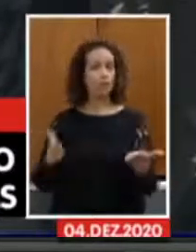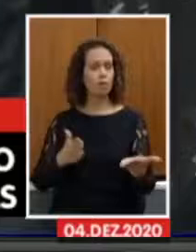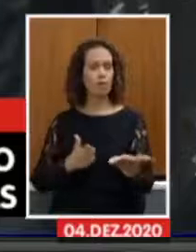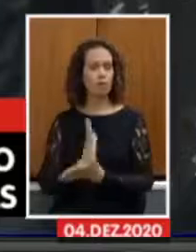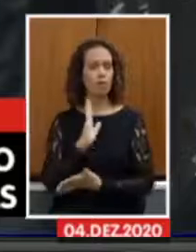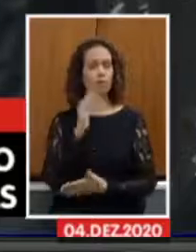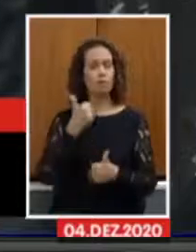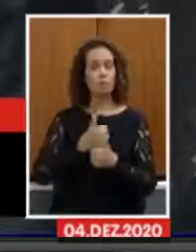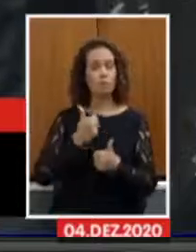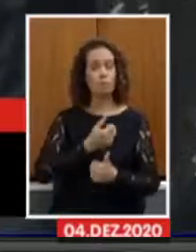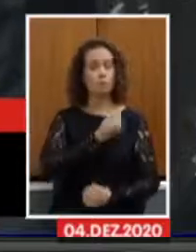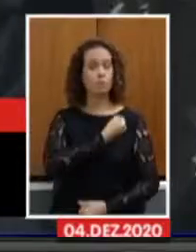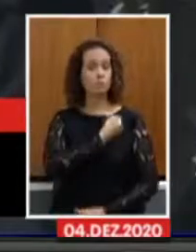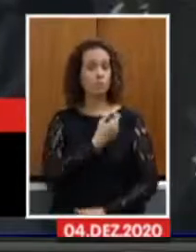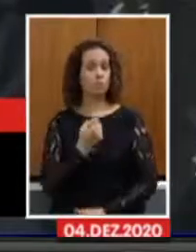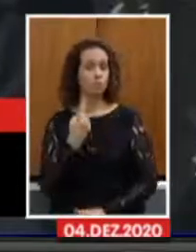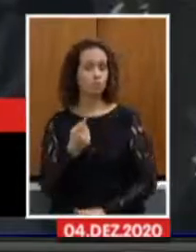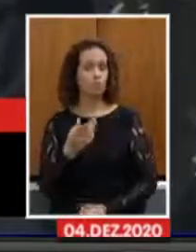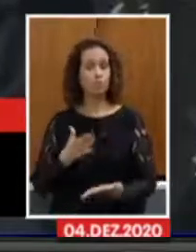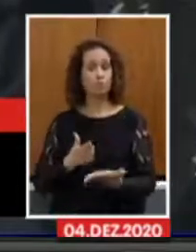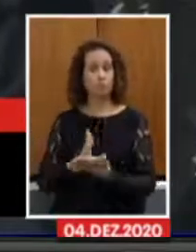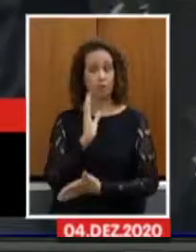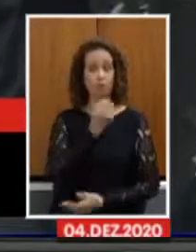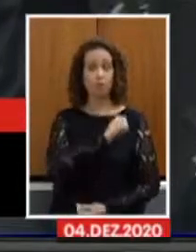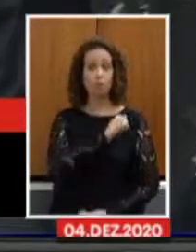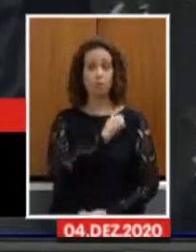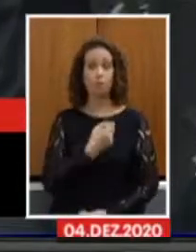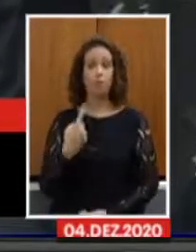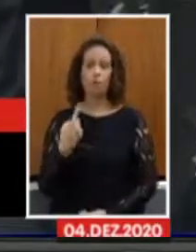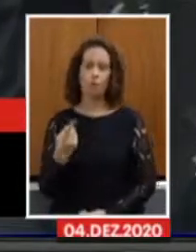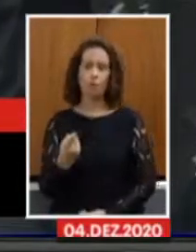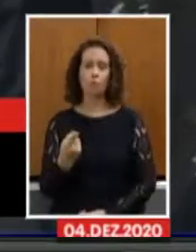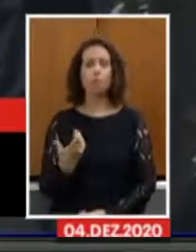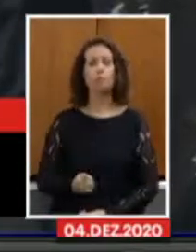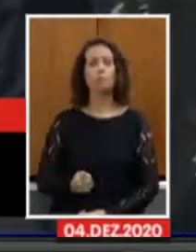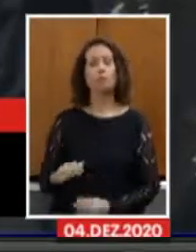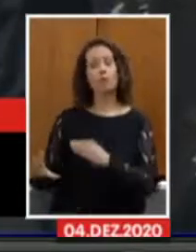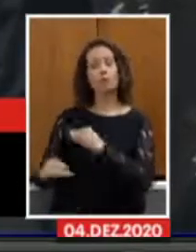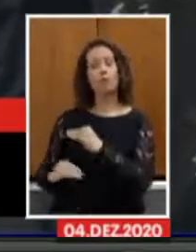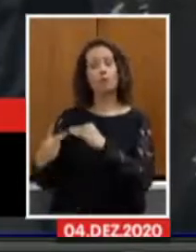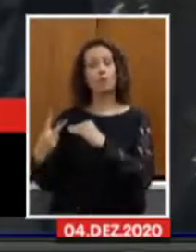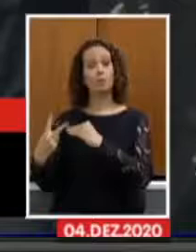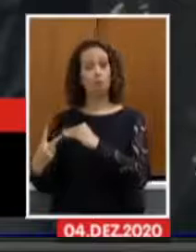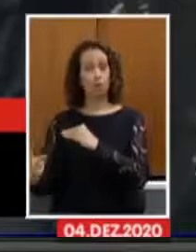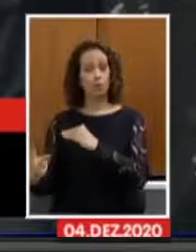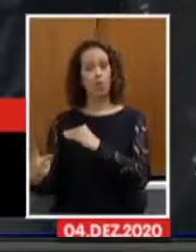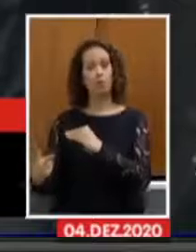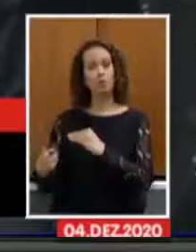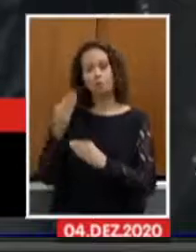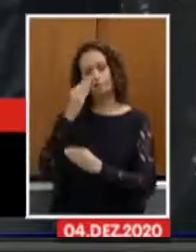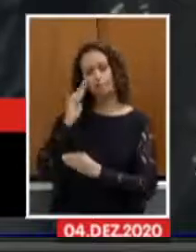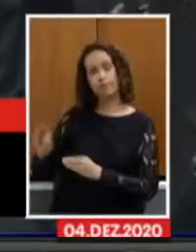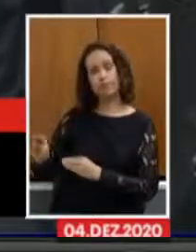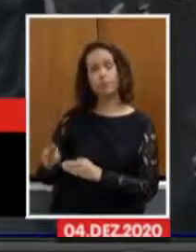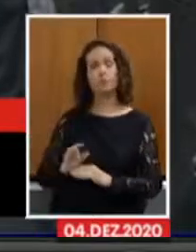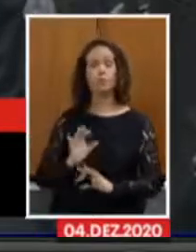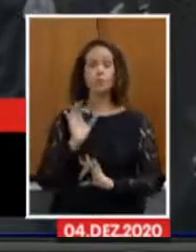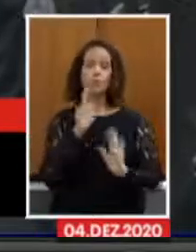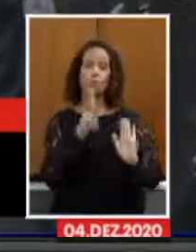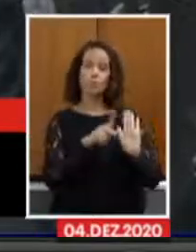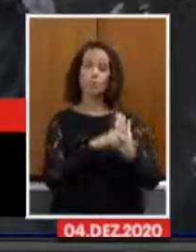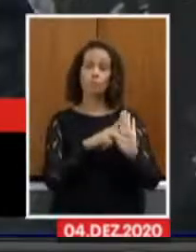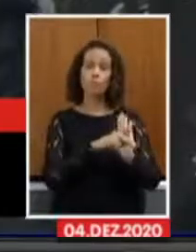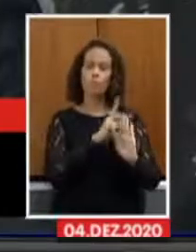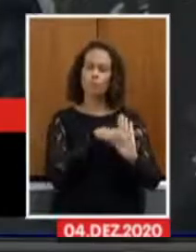o substitutivo número 1. Com a aprovação do substitutivo número 1, ficam prejudicados a emenda número 2 e o projeto original. Em votação,